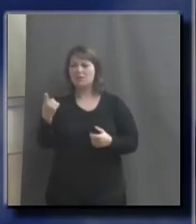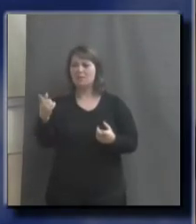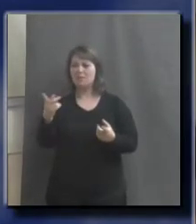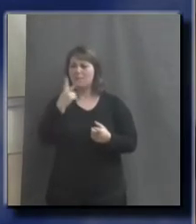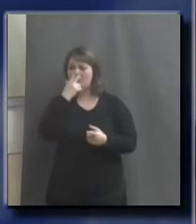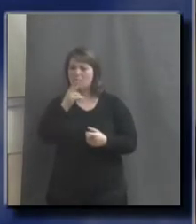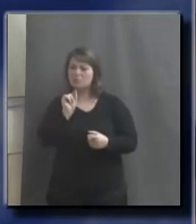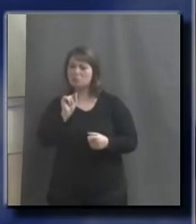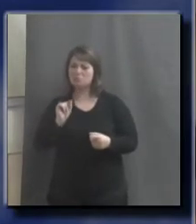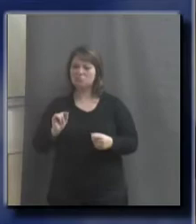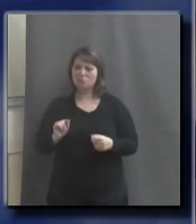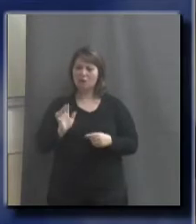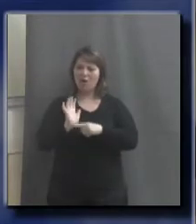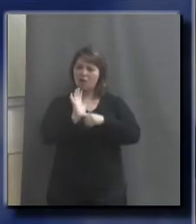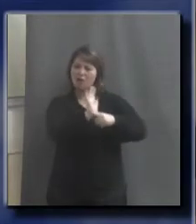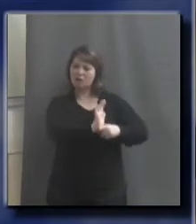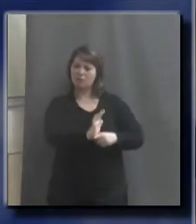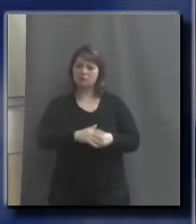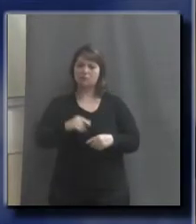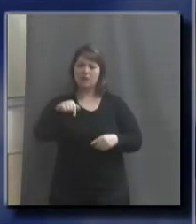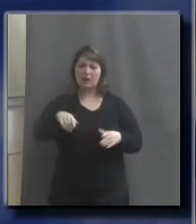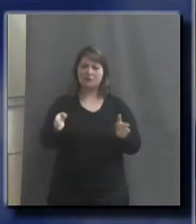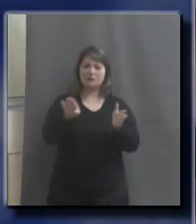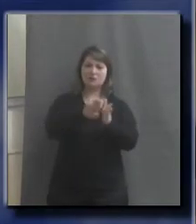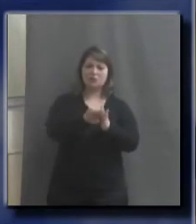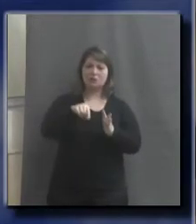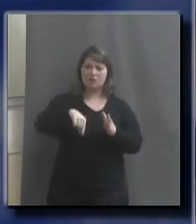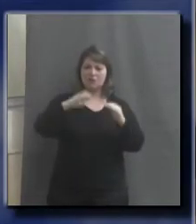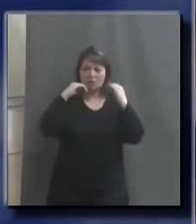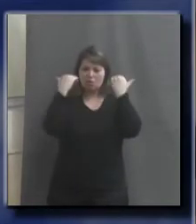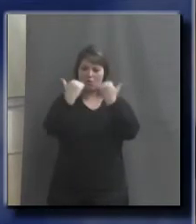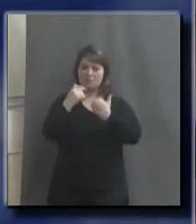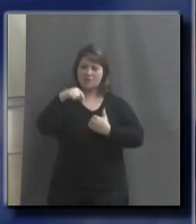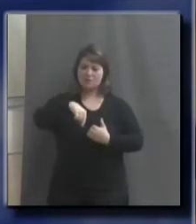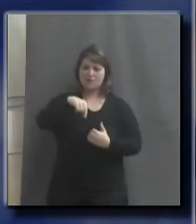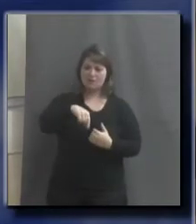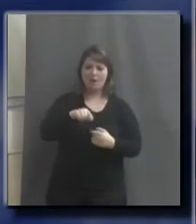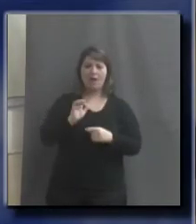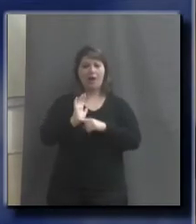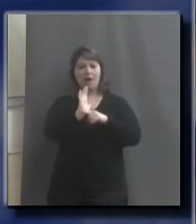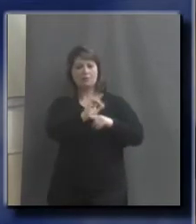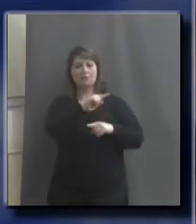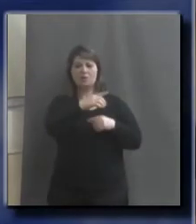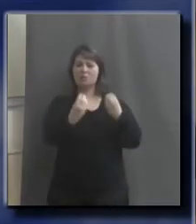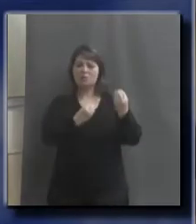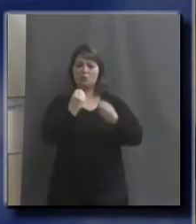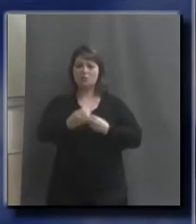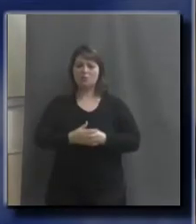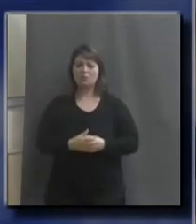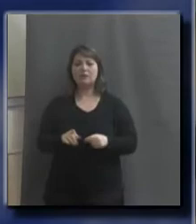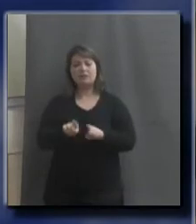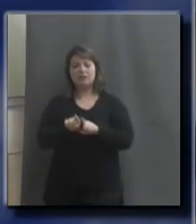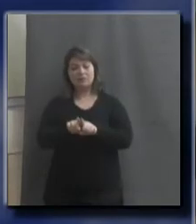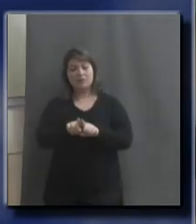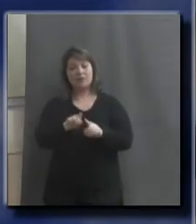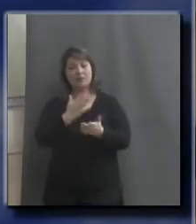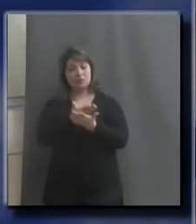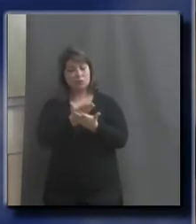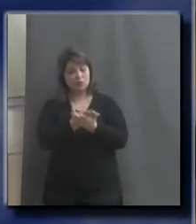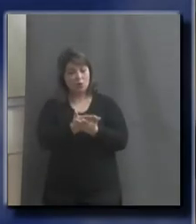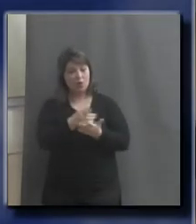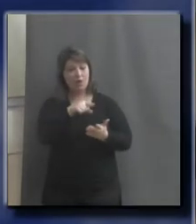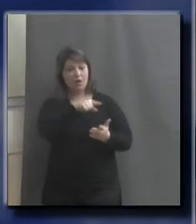disparadores com relação ao que chega aqui na Comissão de Orientação e Fiscalização. A própria dificuldade com relação aos serviços de escola, em